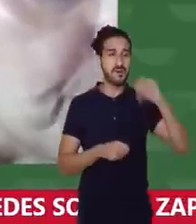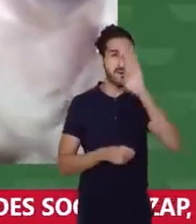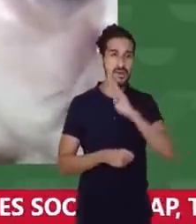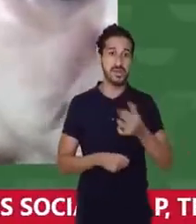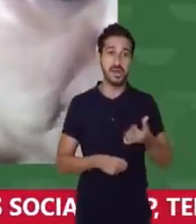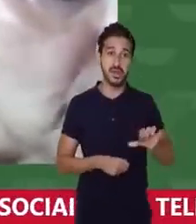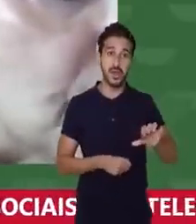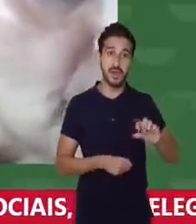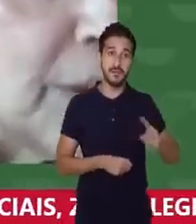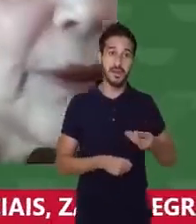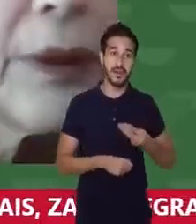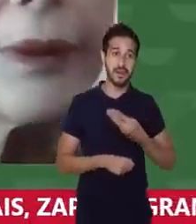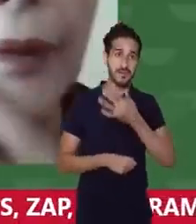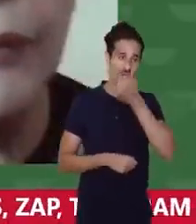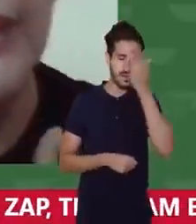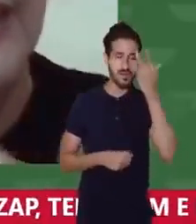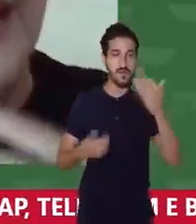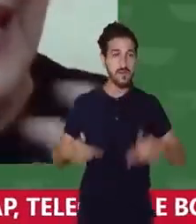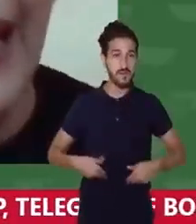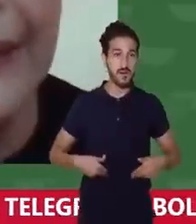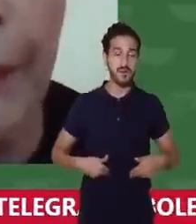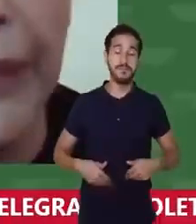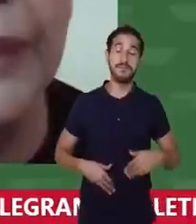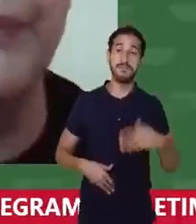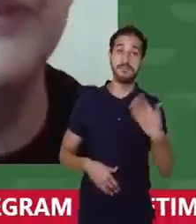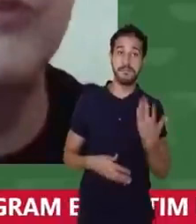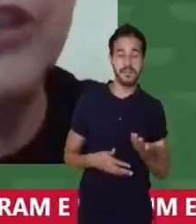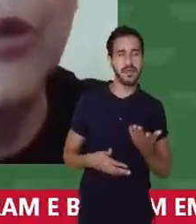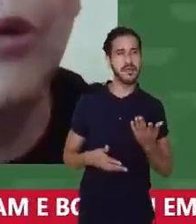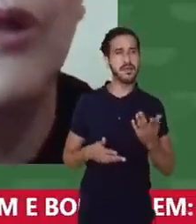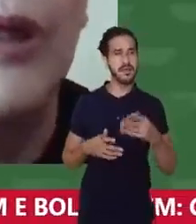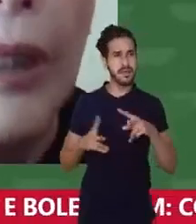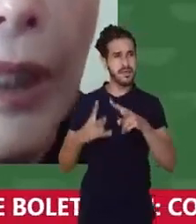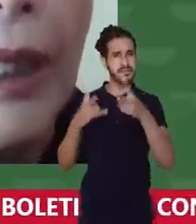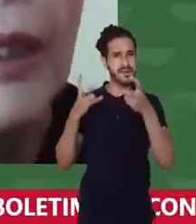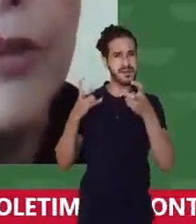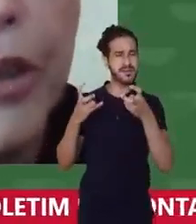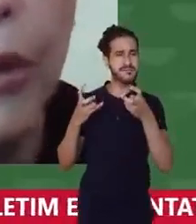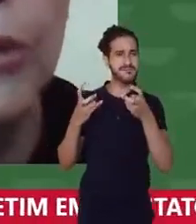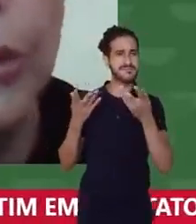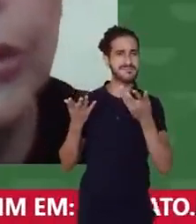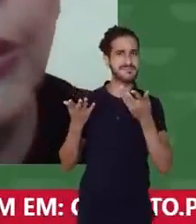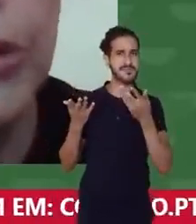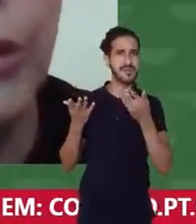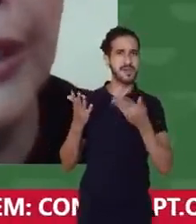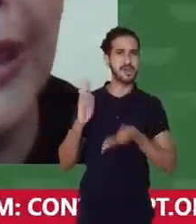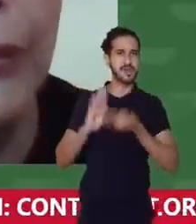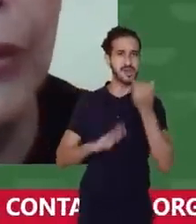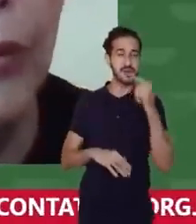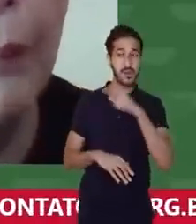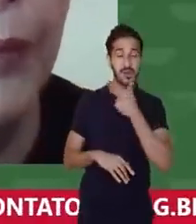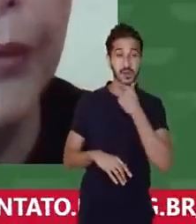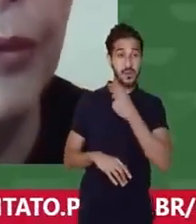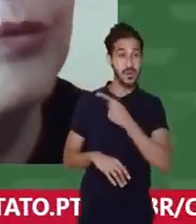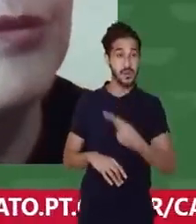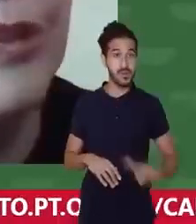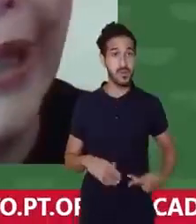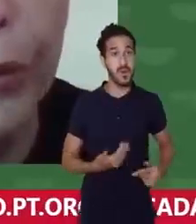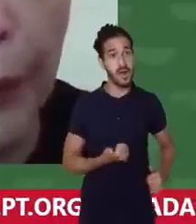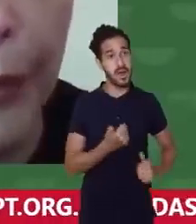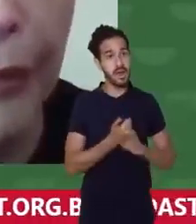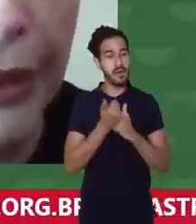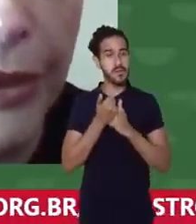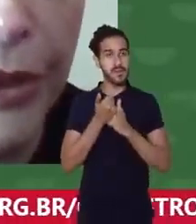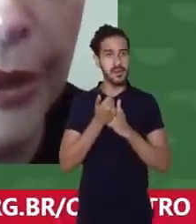19 milhões de pessoas passam fome. Então, essa percepção tirou do Bolsonaro